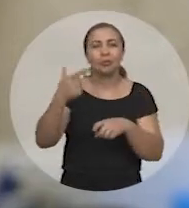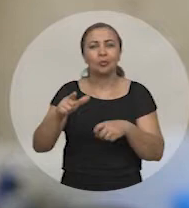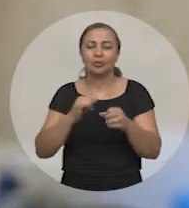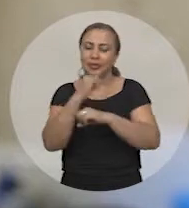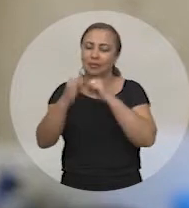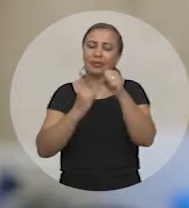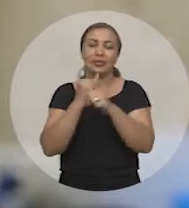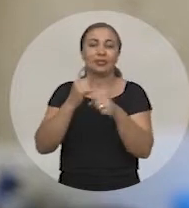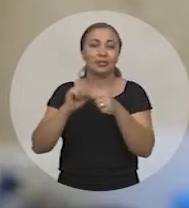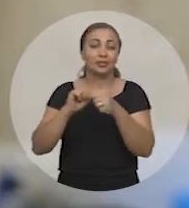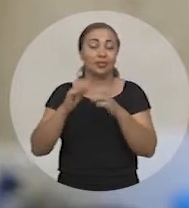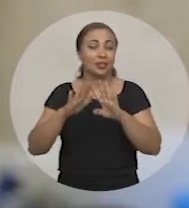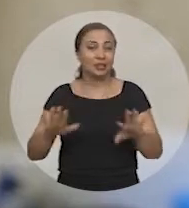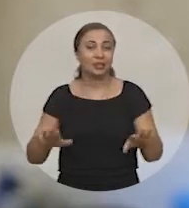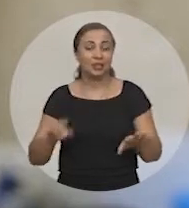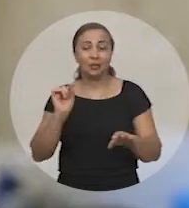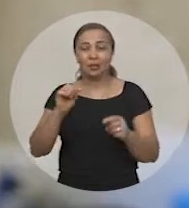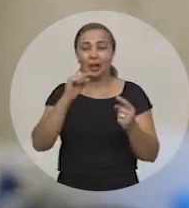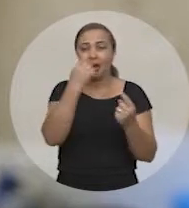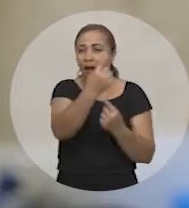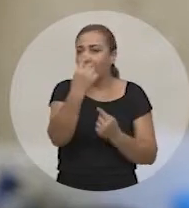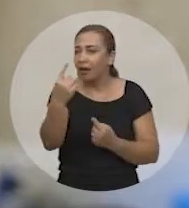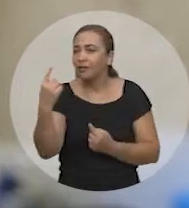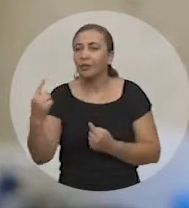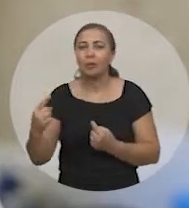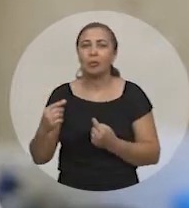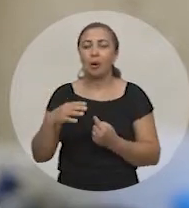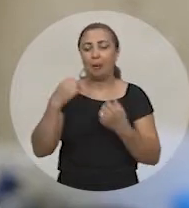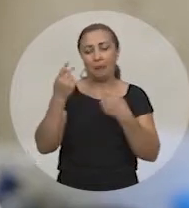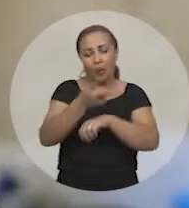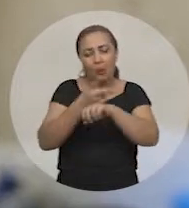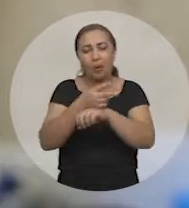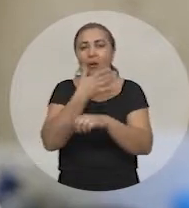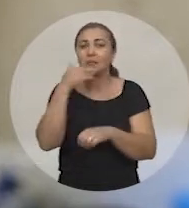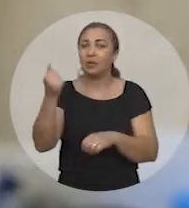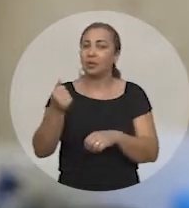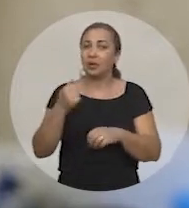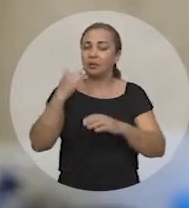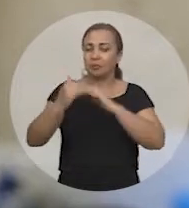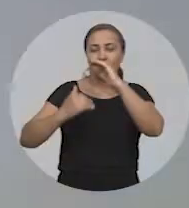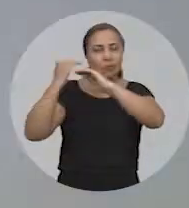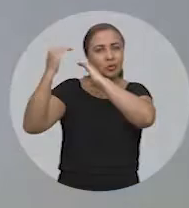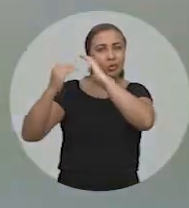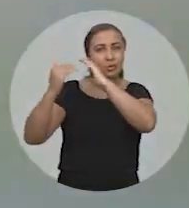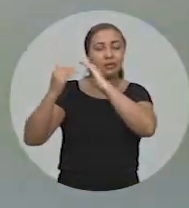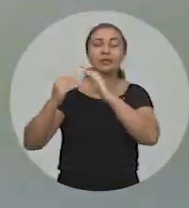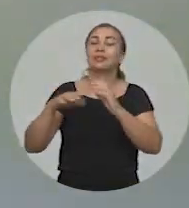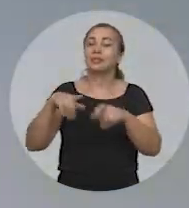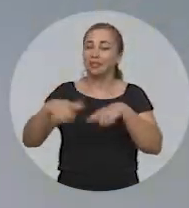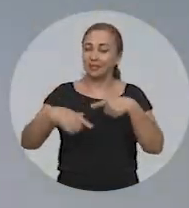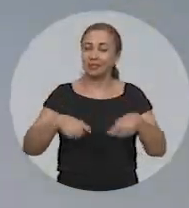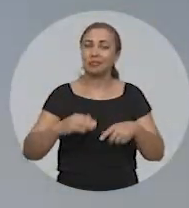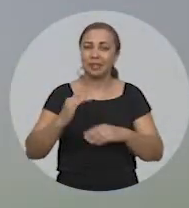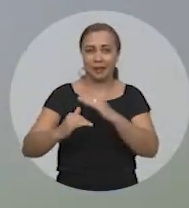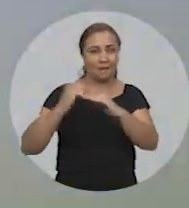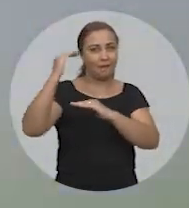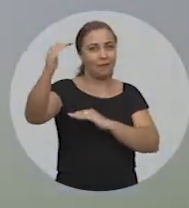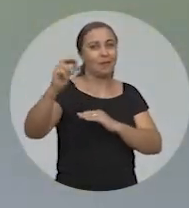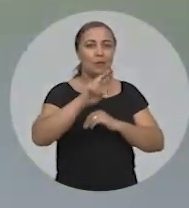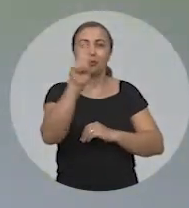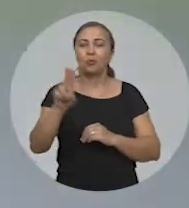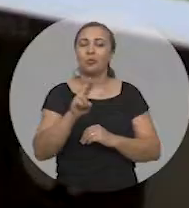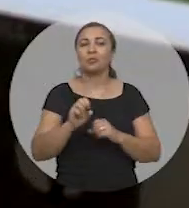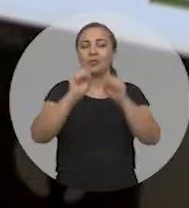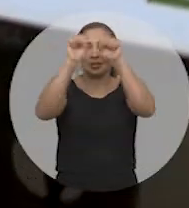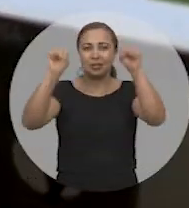internet então fez com que essas unidades pudessem buscar melhorias nos seus processos de trabalho e avançar